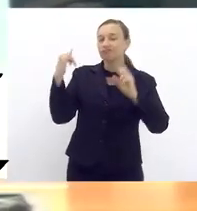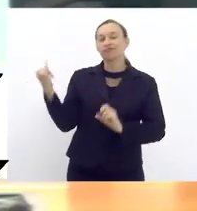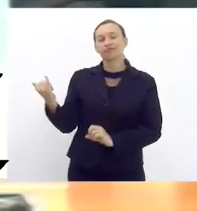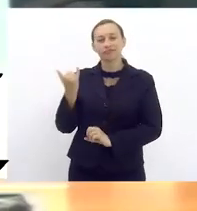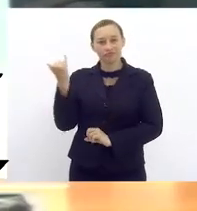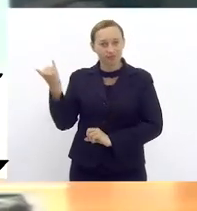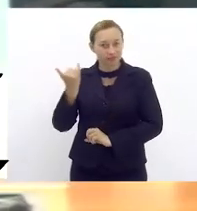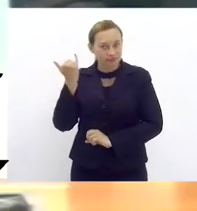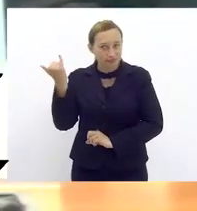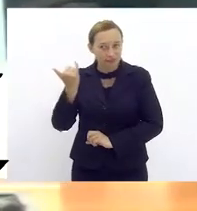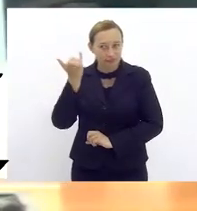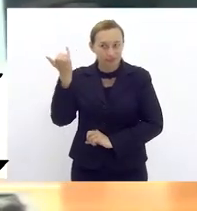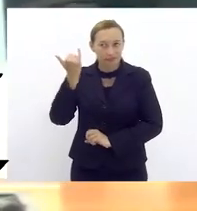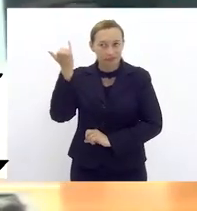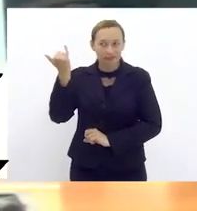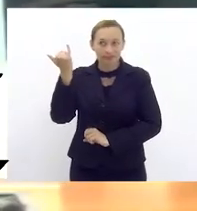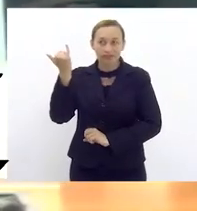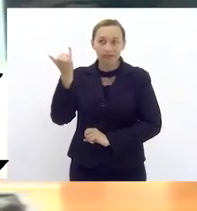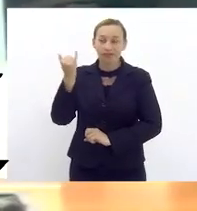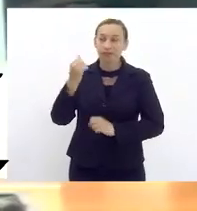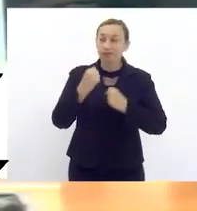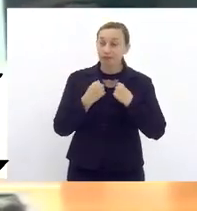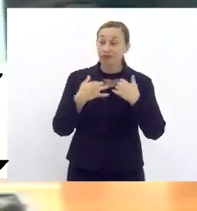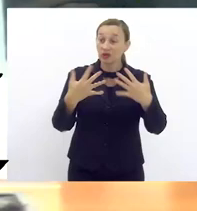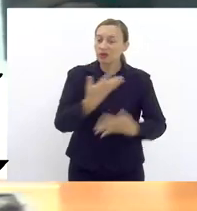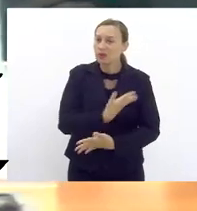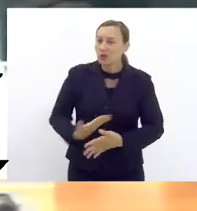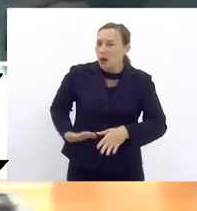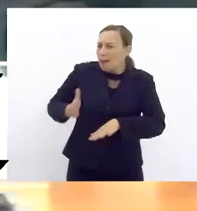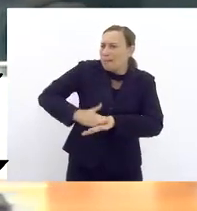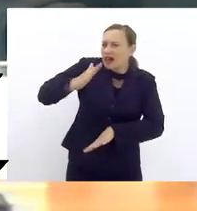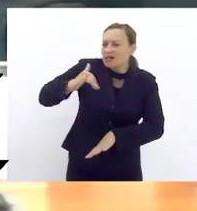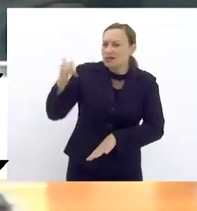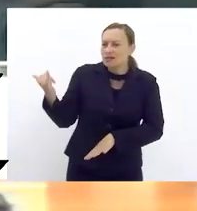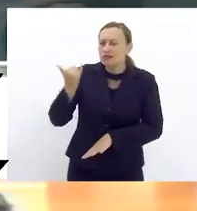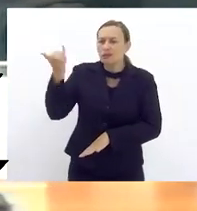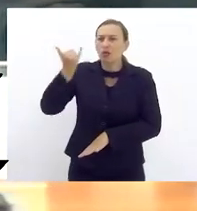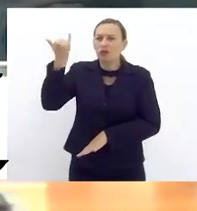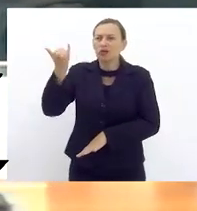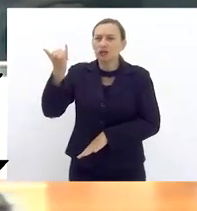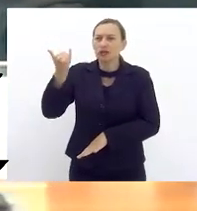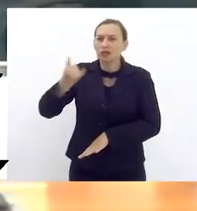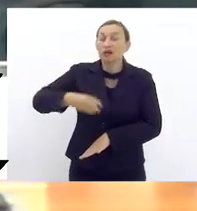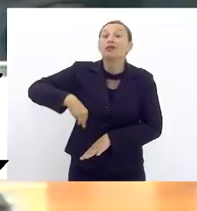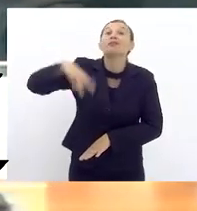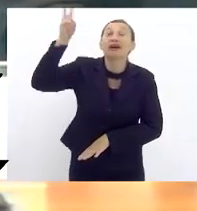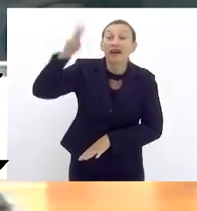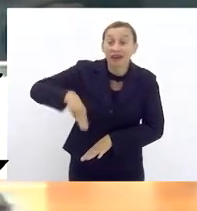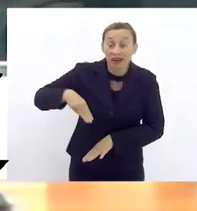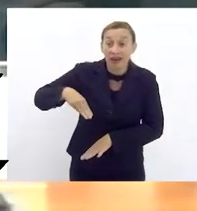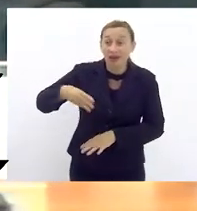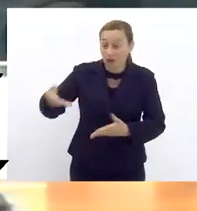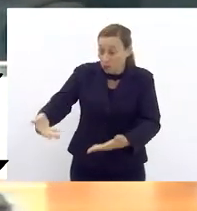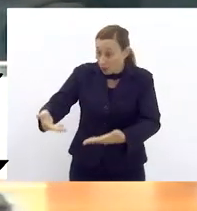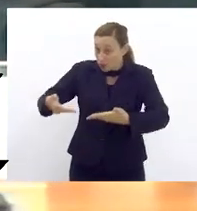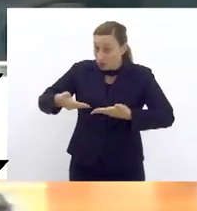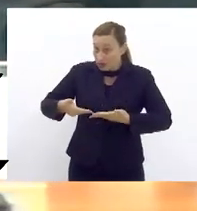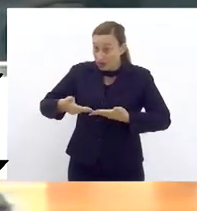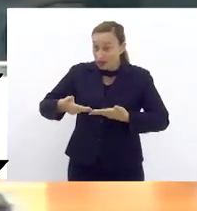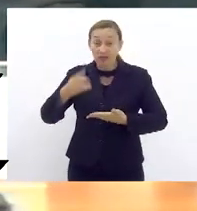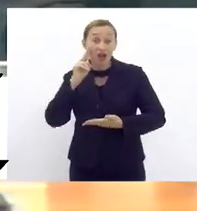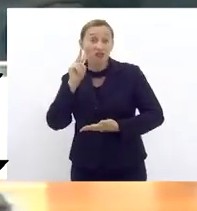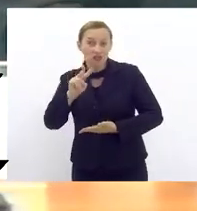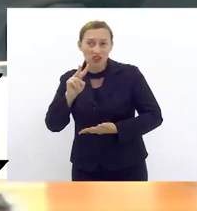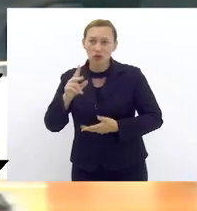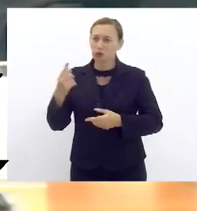importante a audiência pública é mais importante para quem é convidado e quem está assistindo